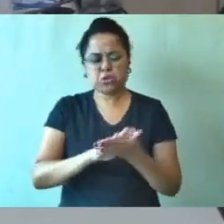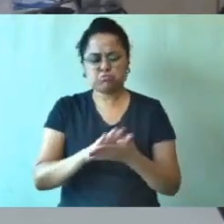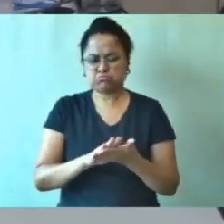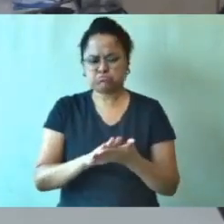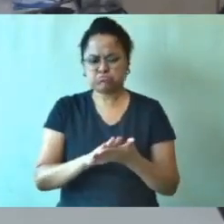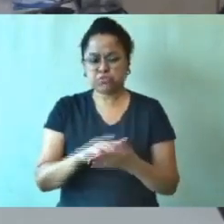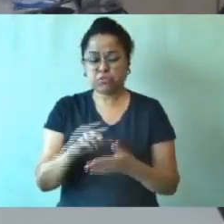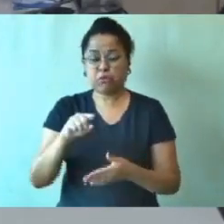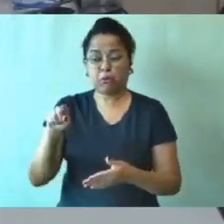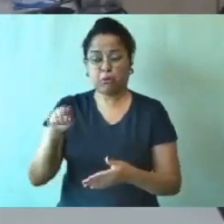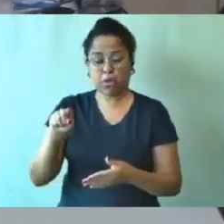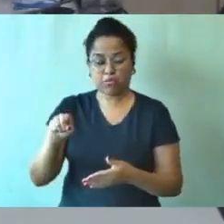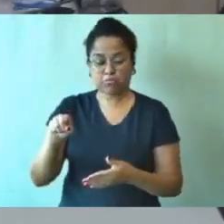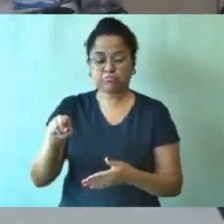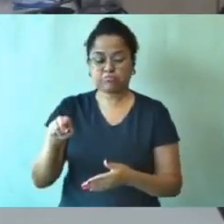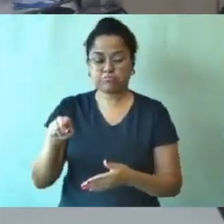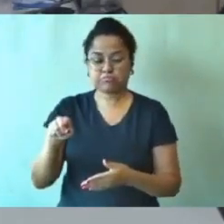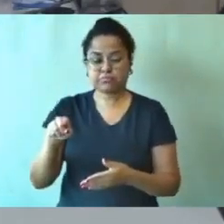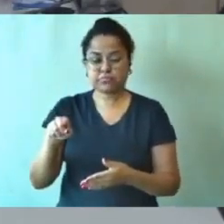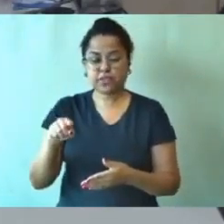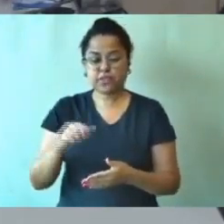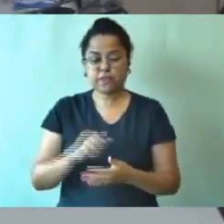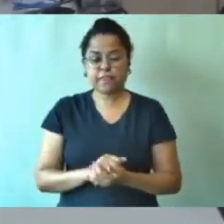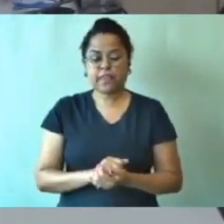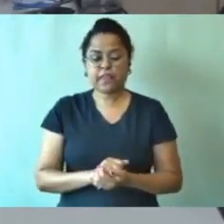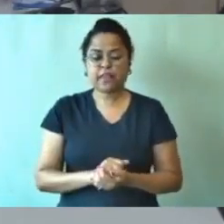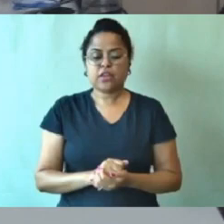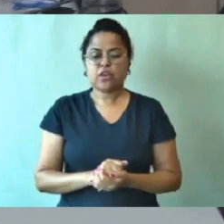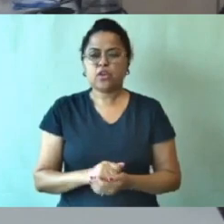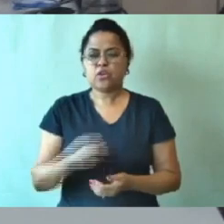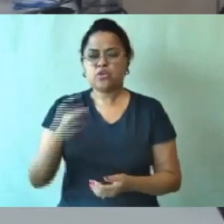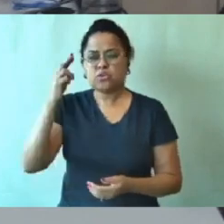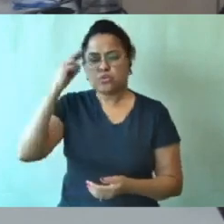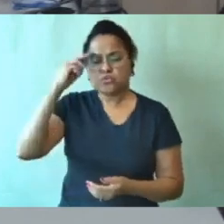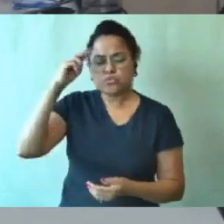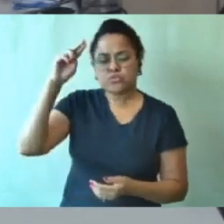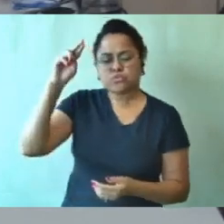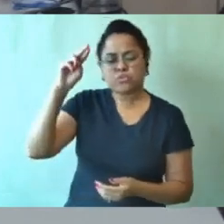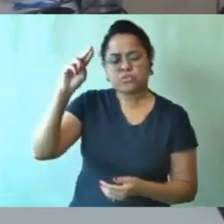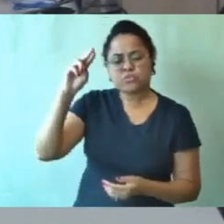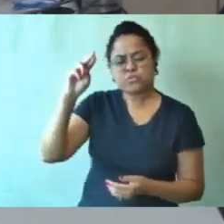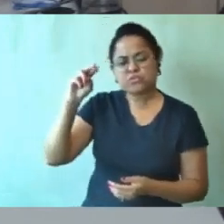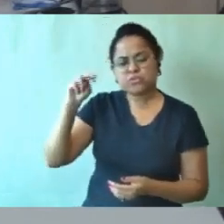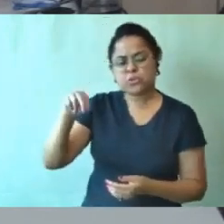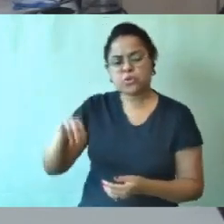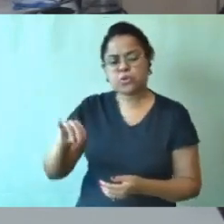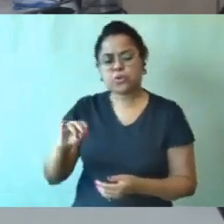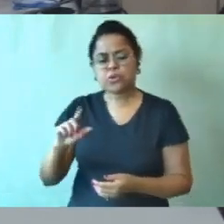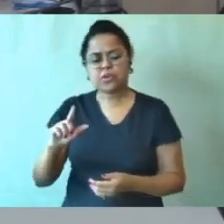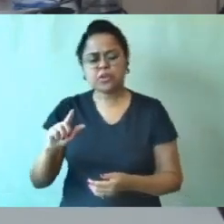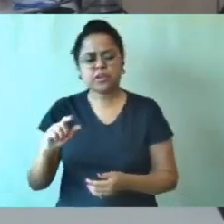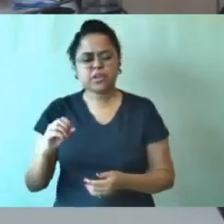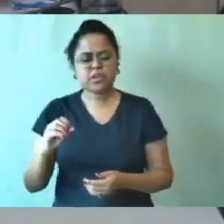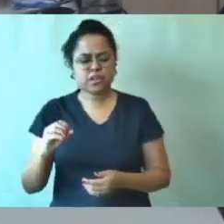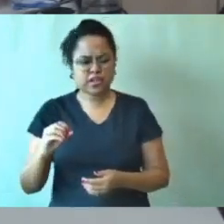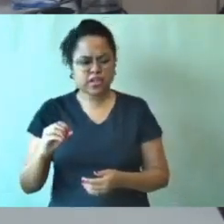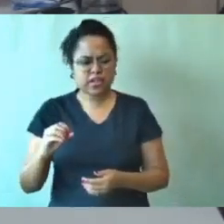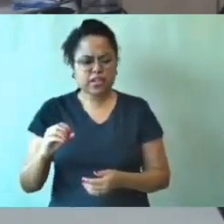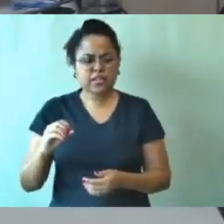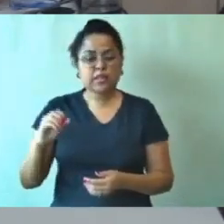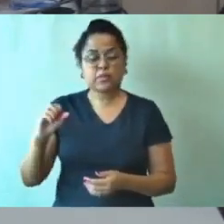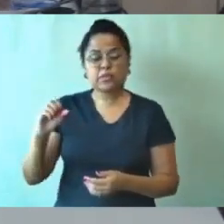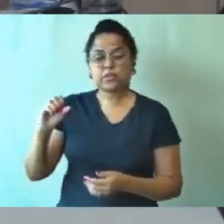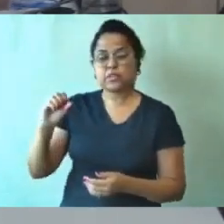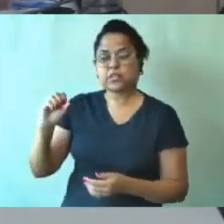Senhor Rubens, o senhor Nilo, ele disse a essa CPI que toda negociação que permitiu que a empresa BH Leste Transporte S.A.